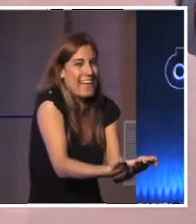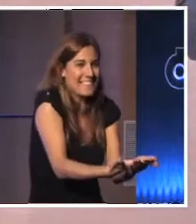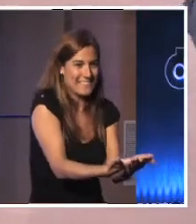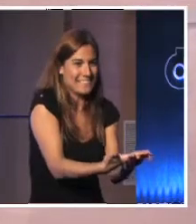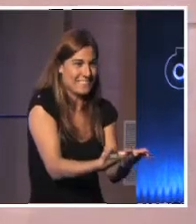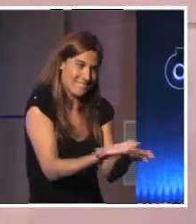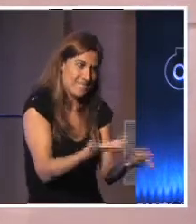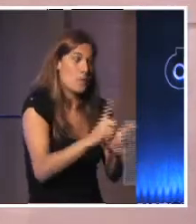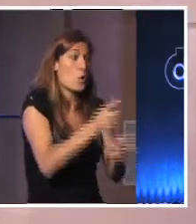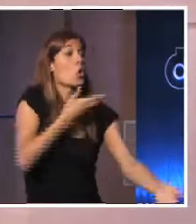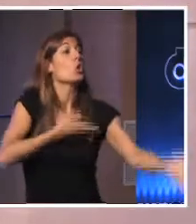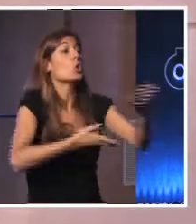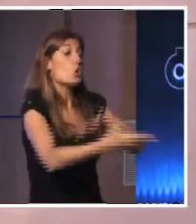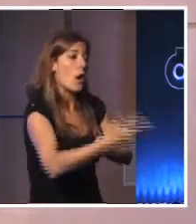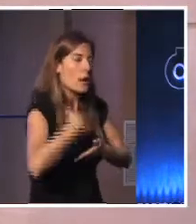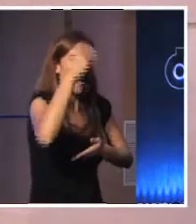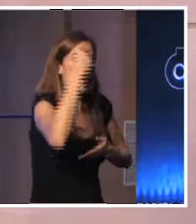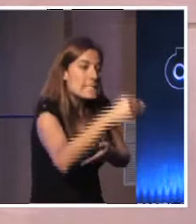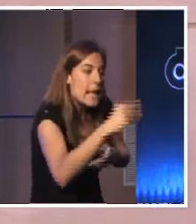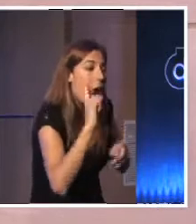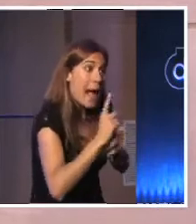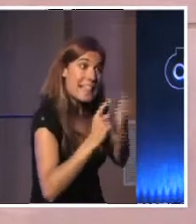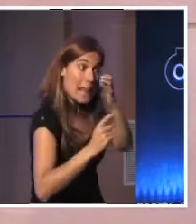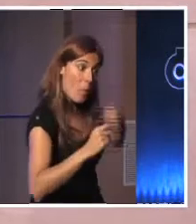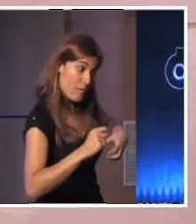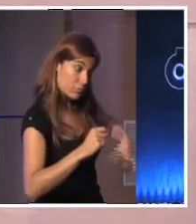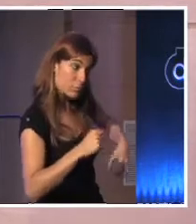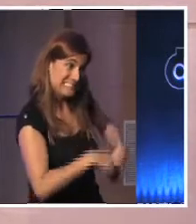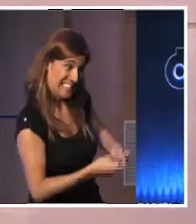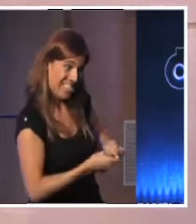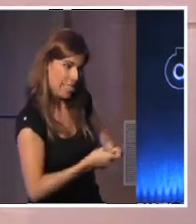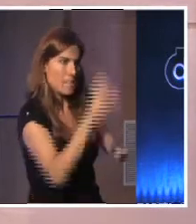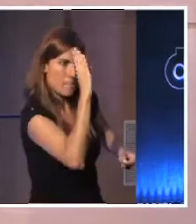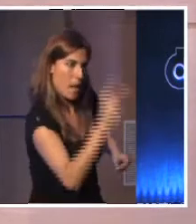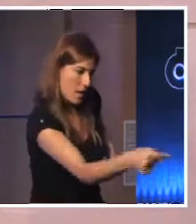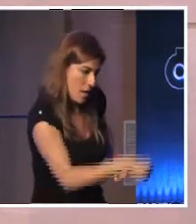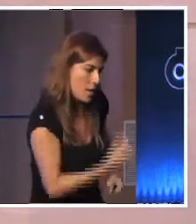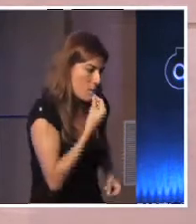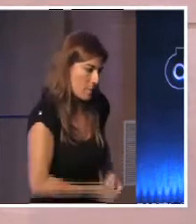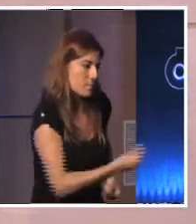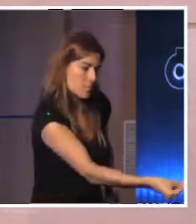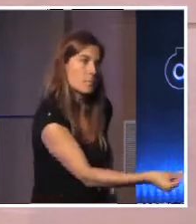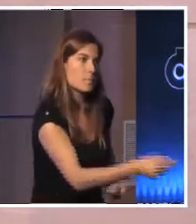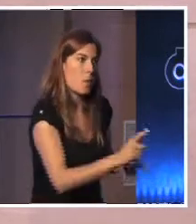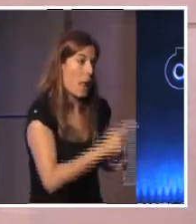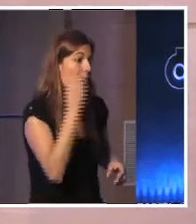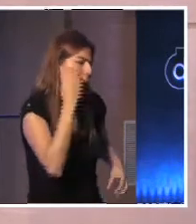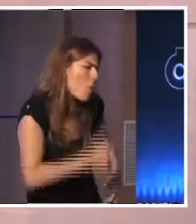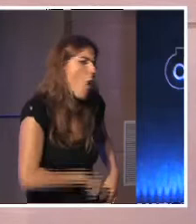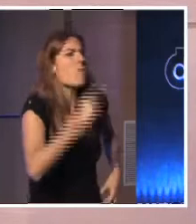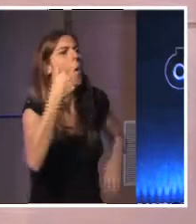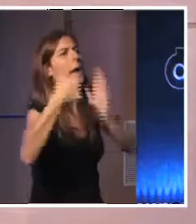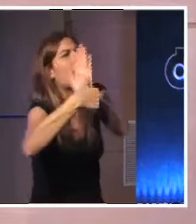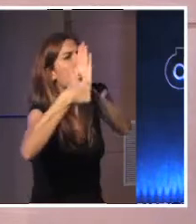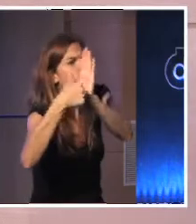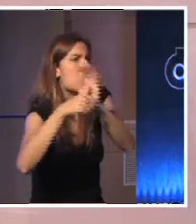ensinamos os cães a comerem num local onde está o telemóvel. Logo, eles fazem o trajeto entre nós e o local. Refiro-me ao telemóvel, como pode ser a campainha